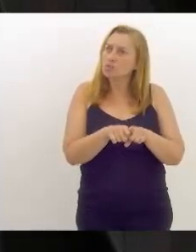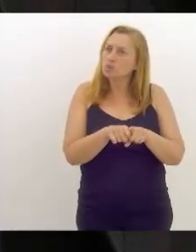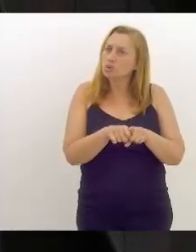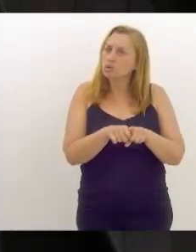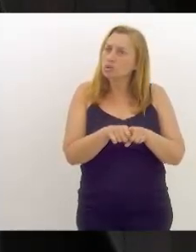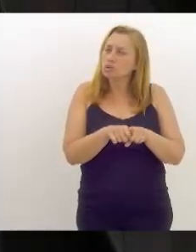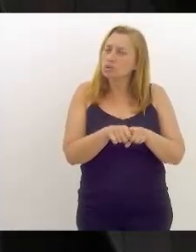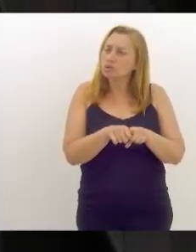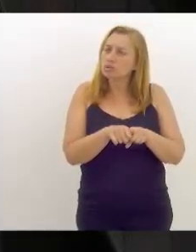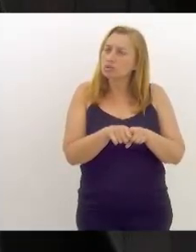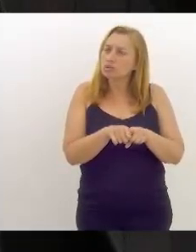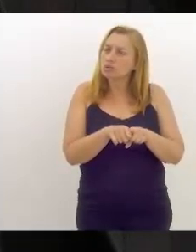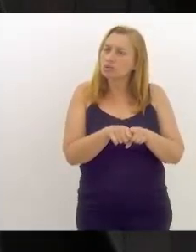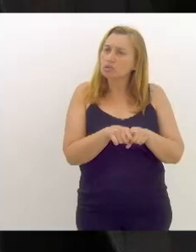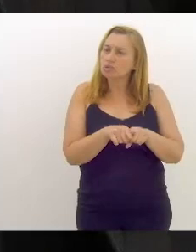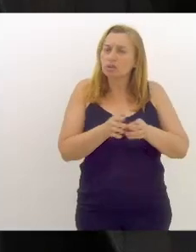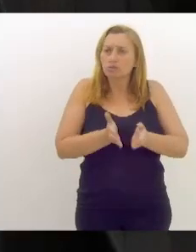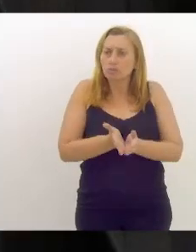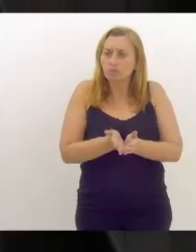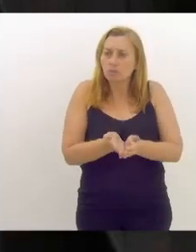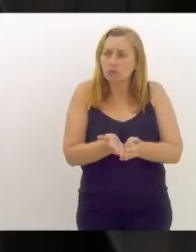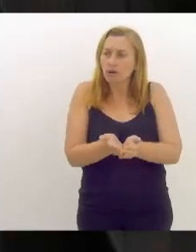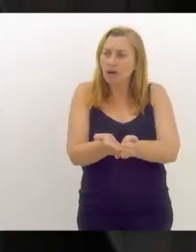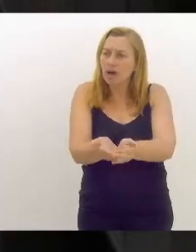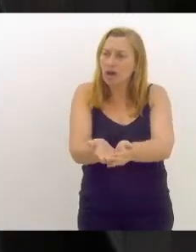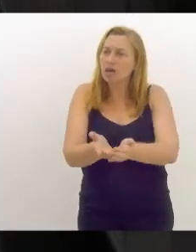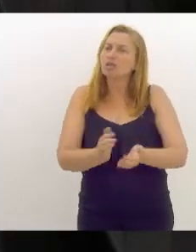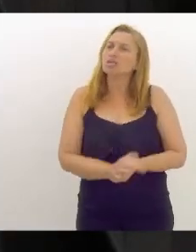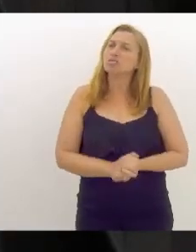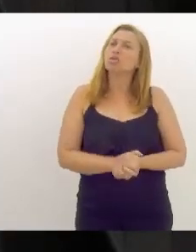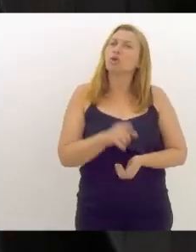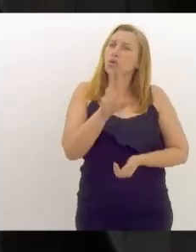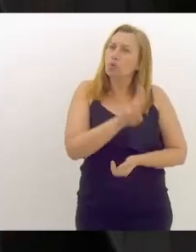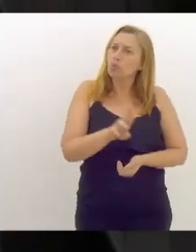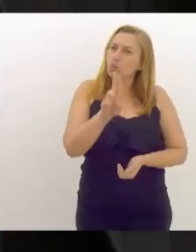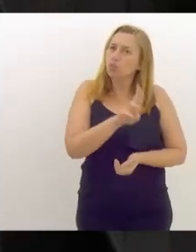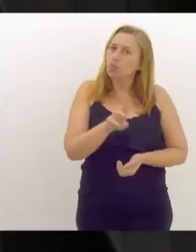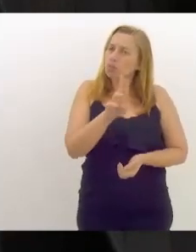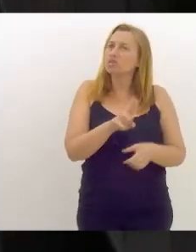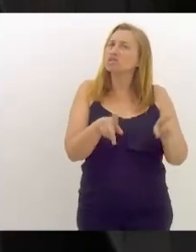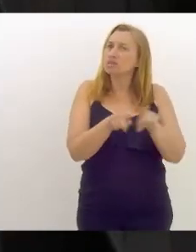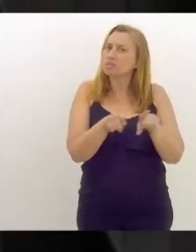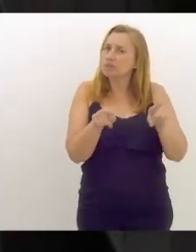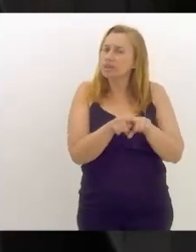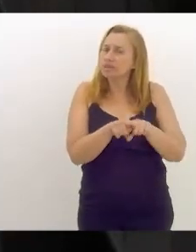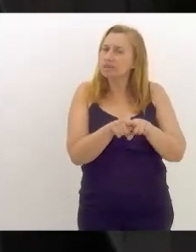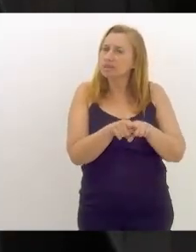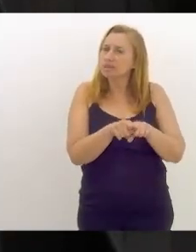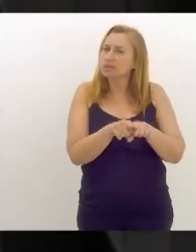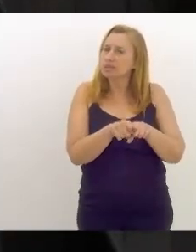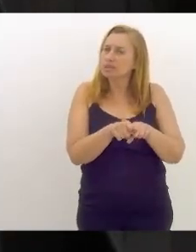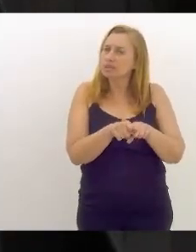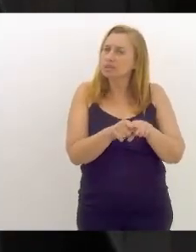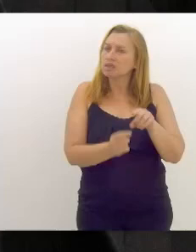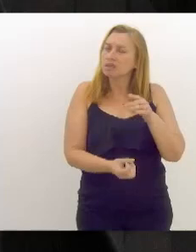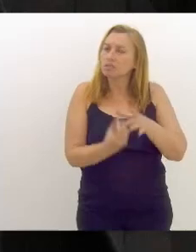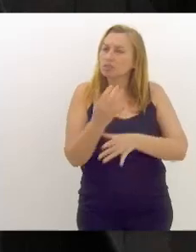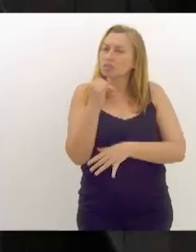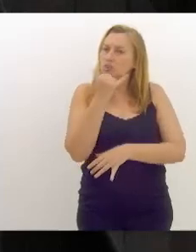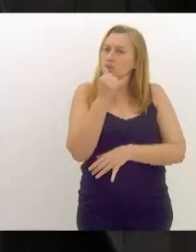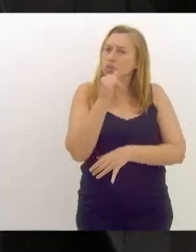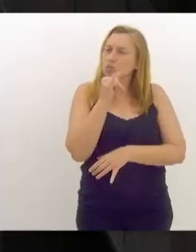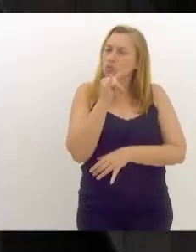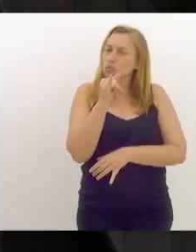de passageiro por barcas. E você usa o óleo diesel para produzir energia